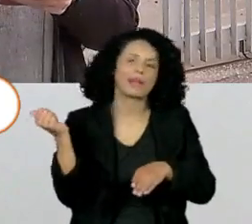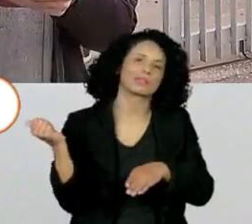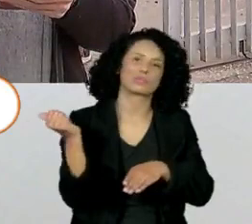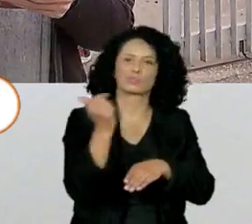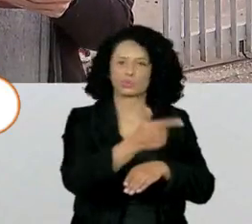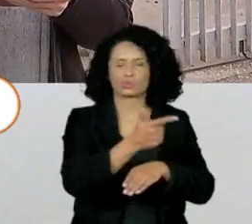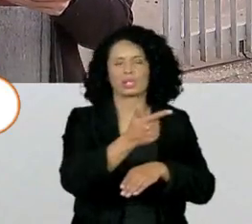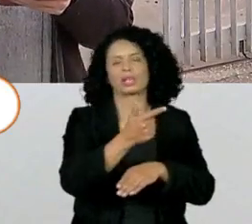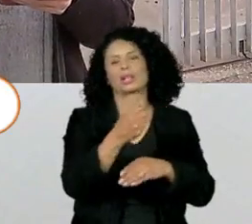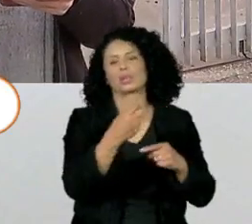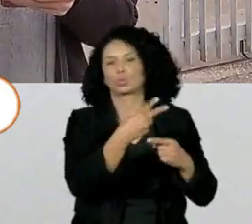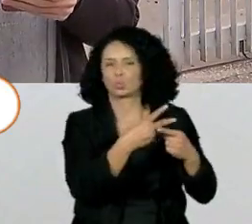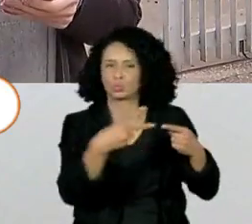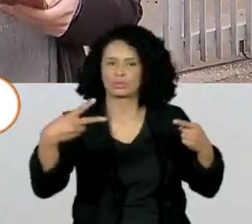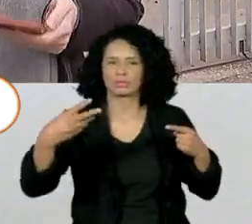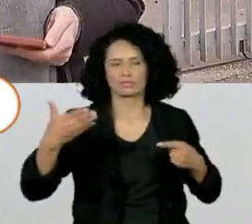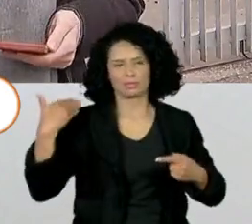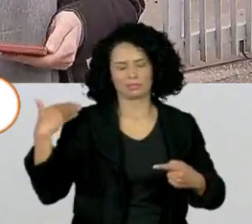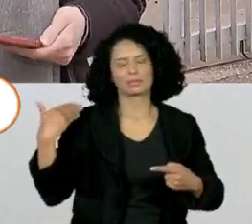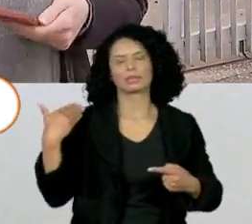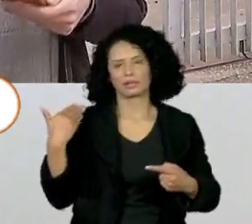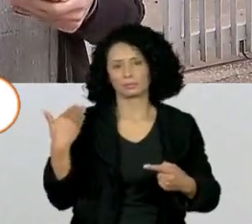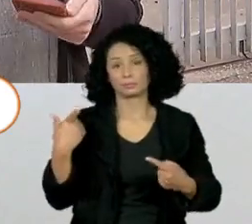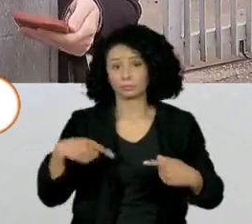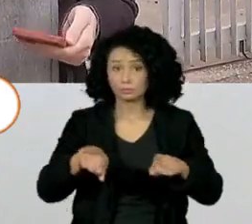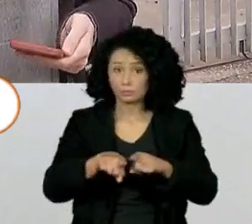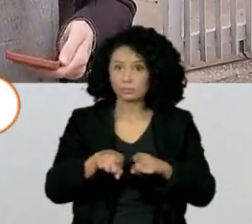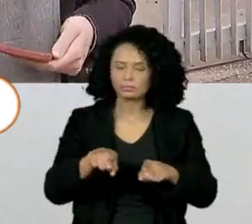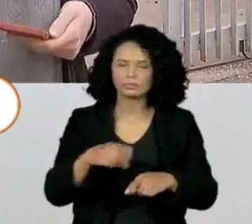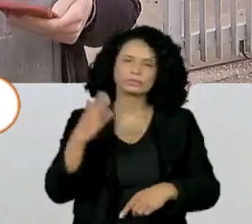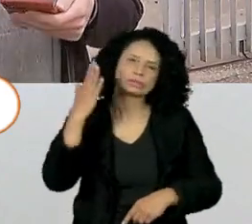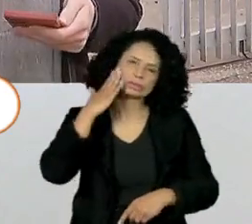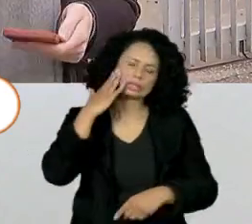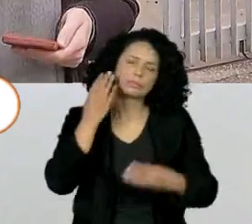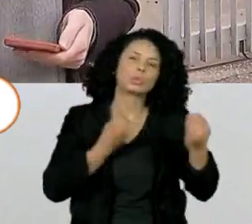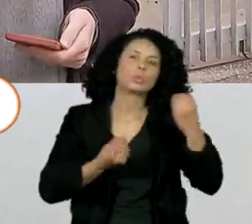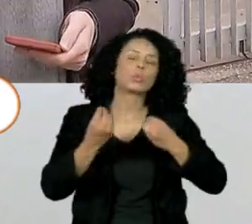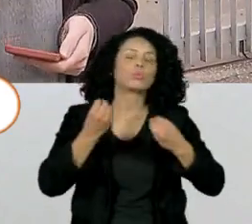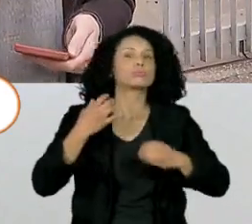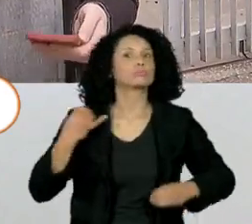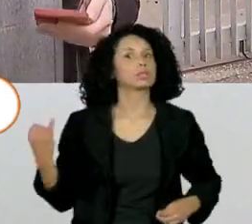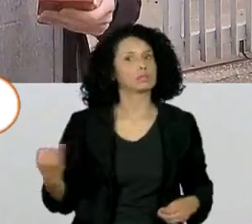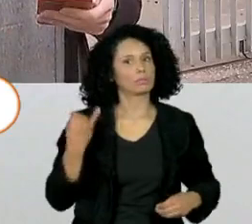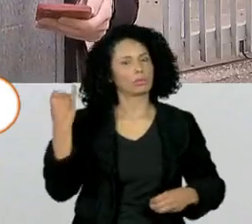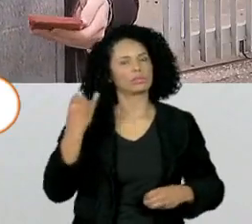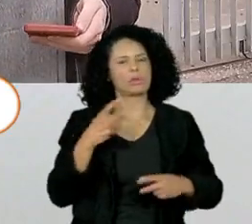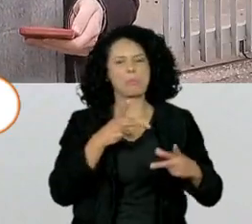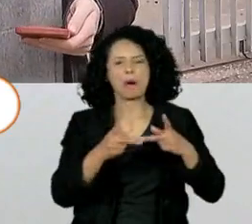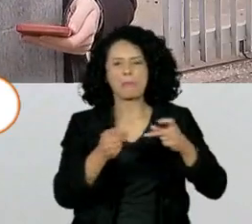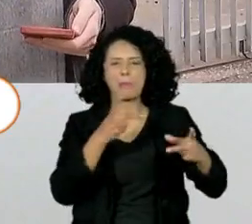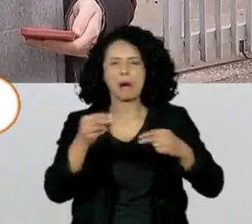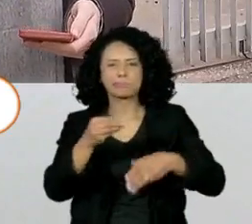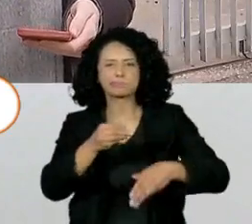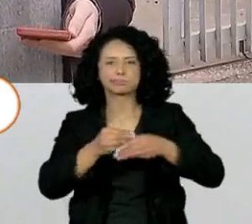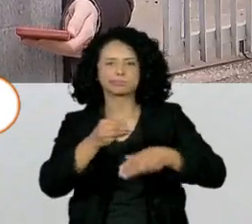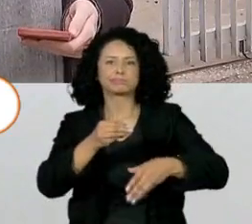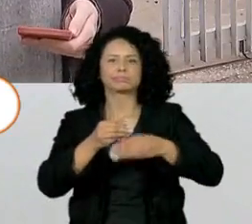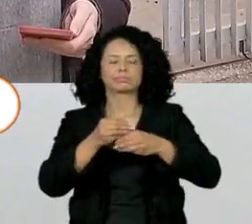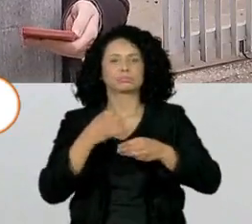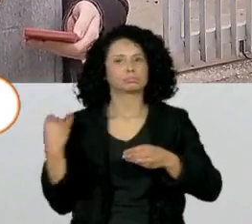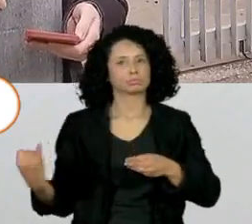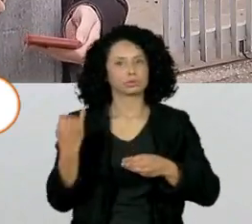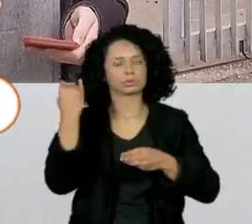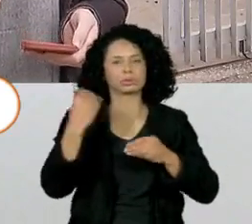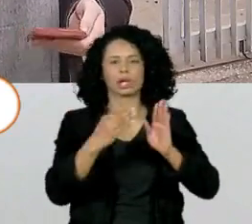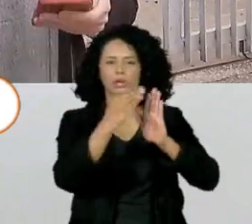há 2 semanas atrás. Para se ter uma ideia da importância de reforçar a imunização e manter o calendário